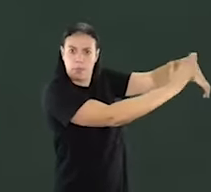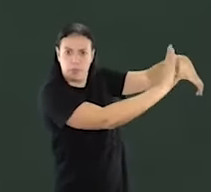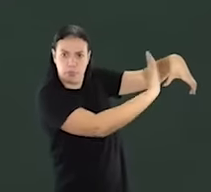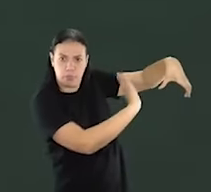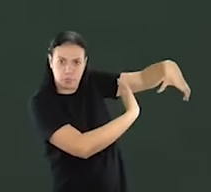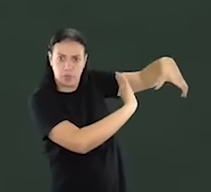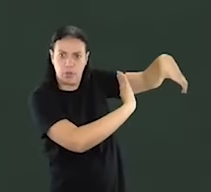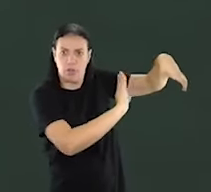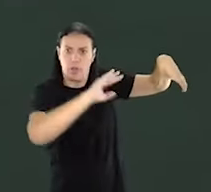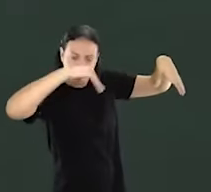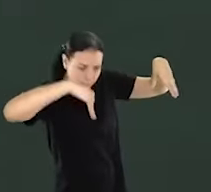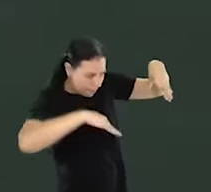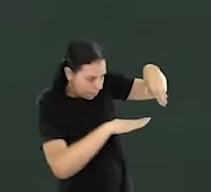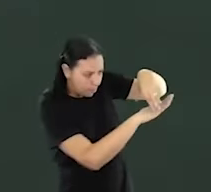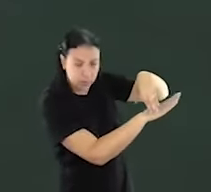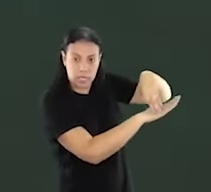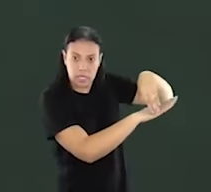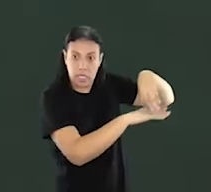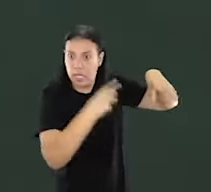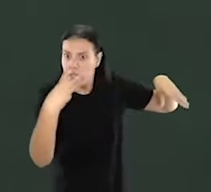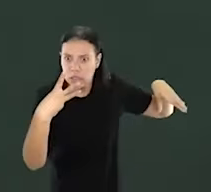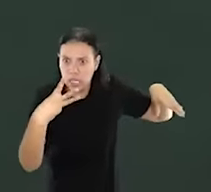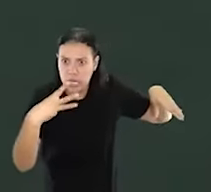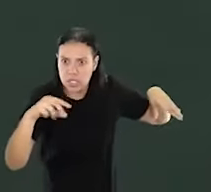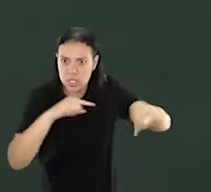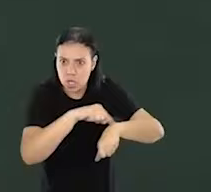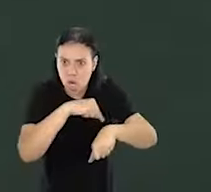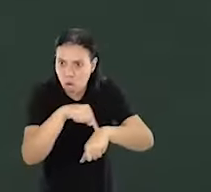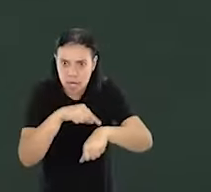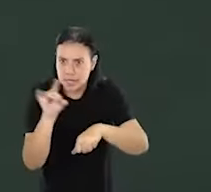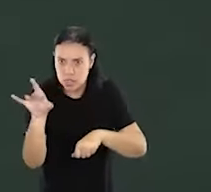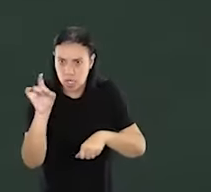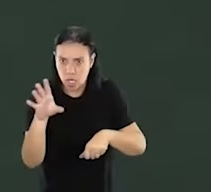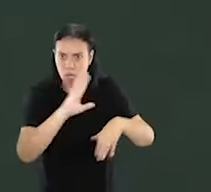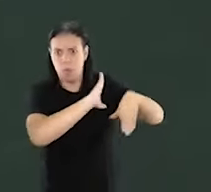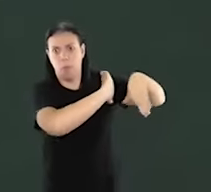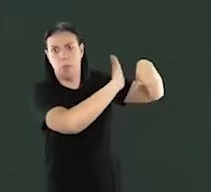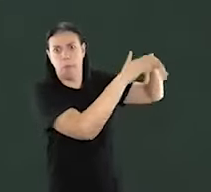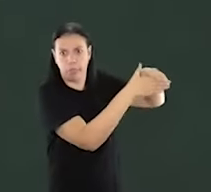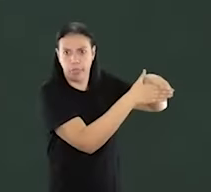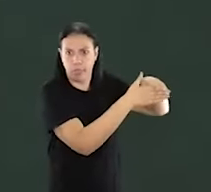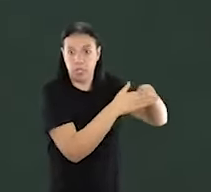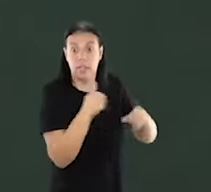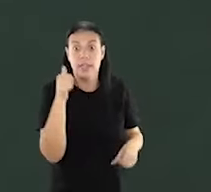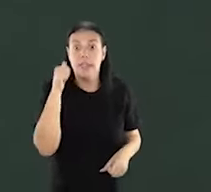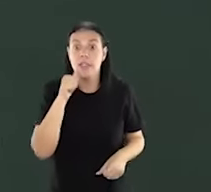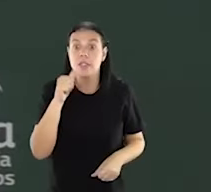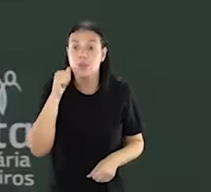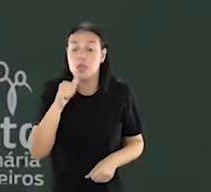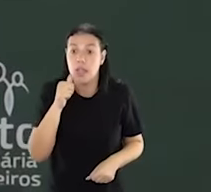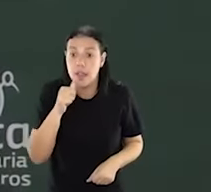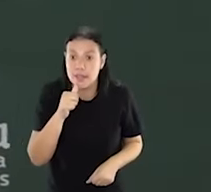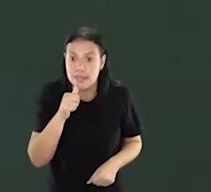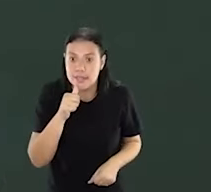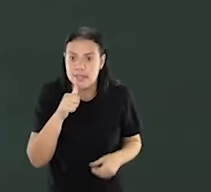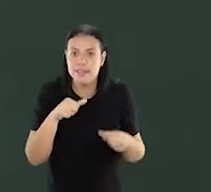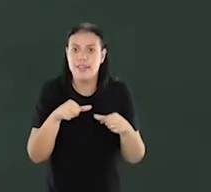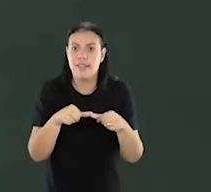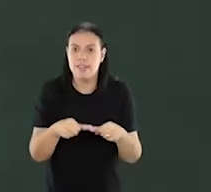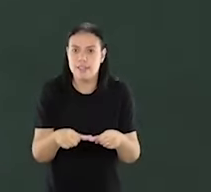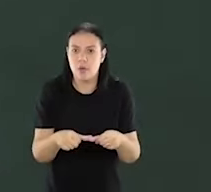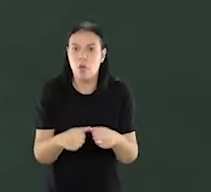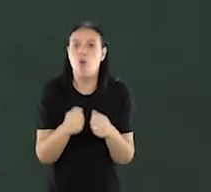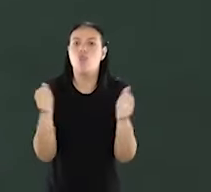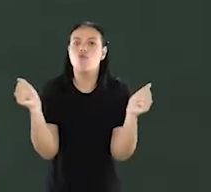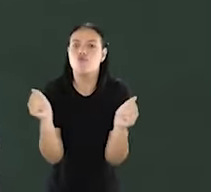colocar o túmulo, o corpo lá dentro. Tem que rolar de novo a pedra pesada. E as mulheres estão ali vendo onde e